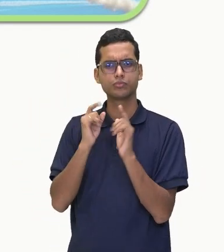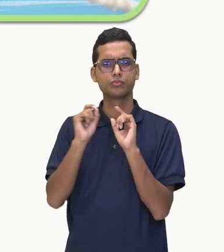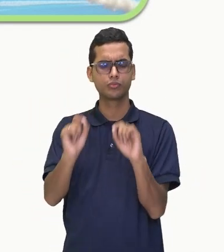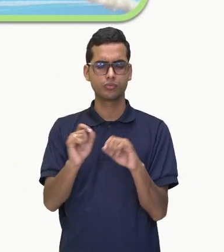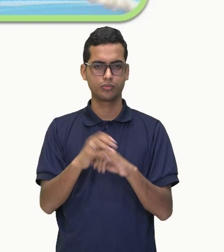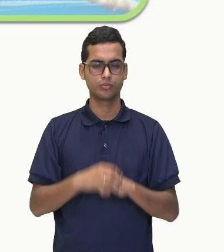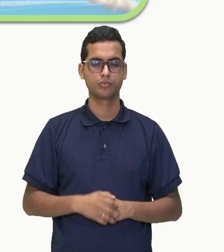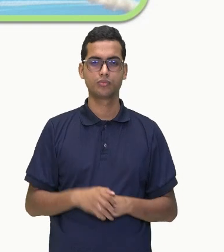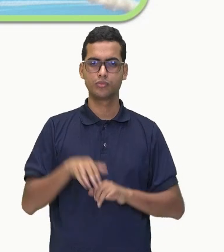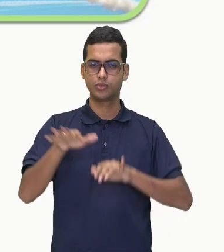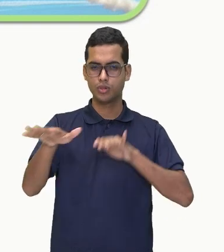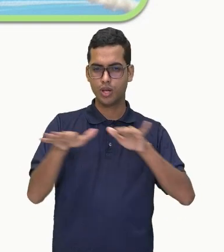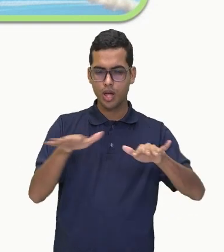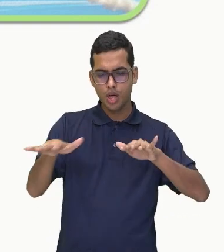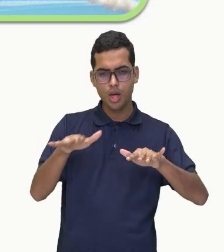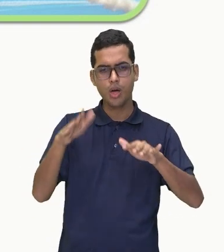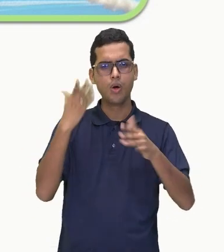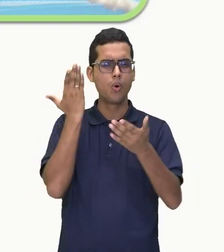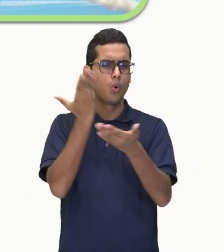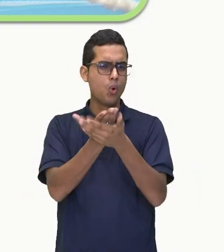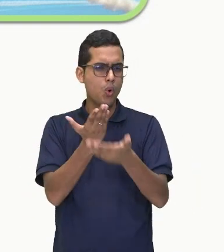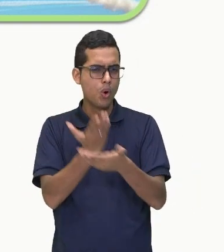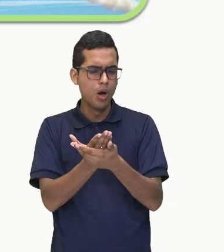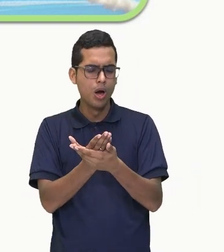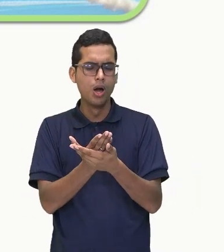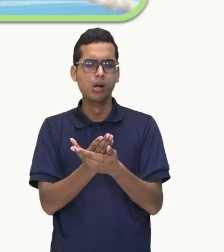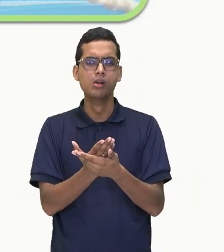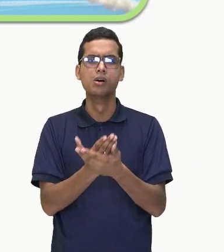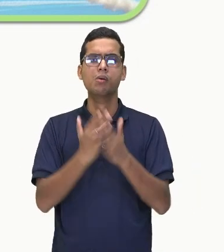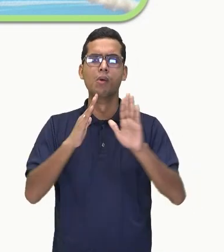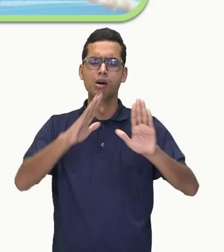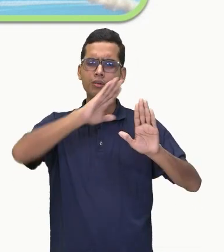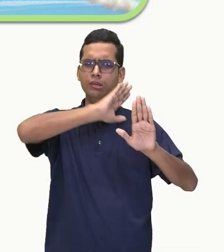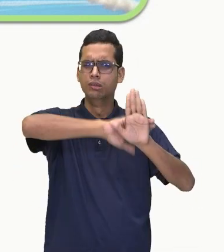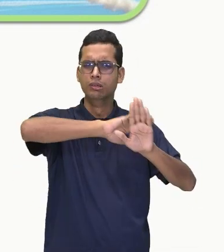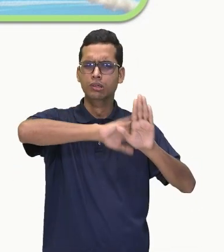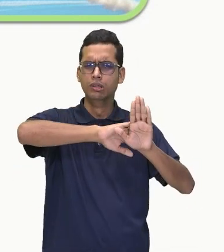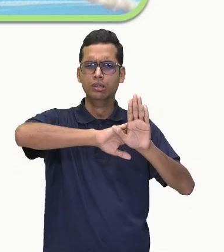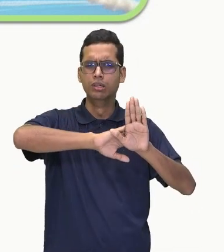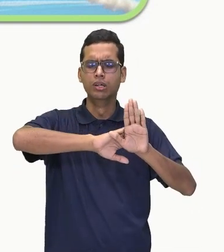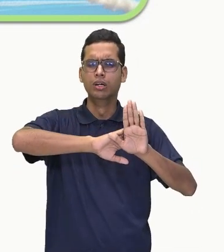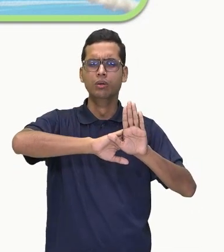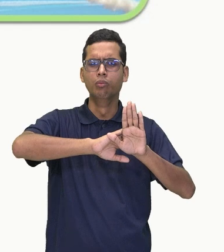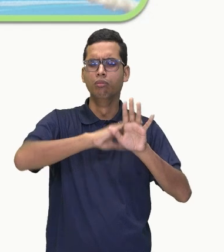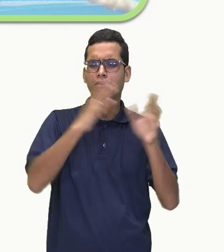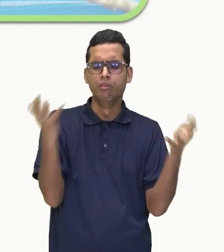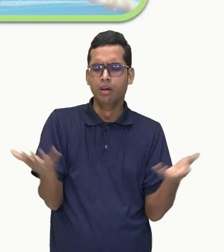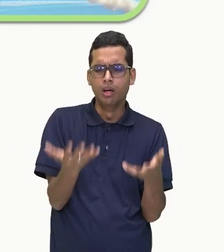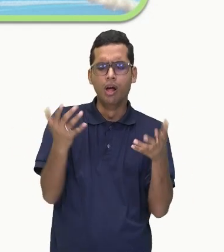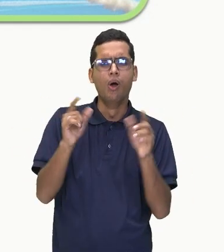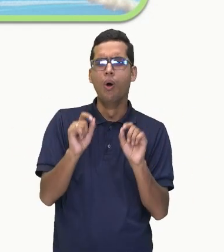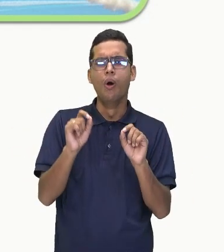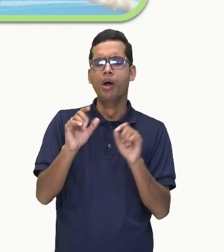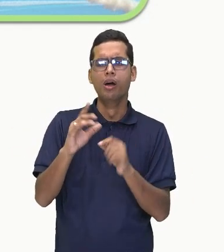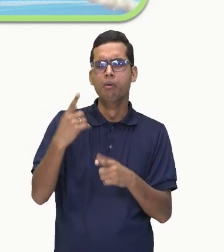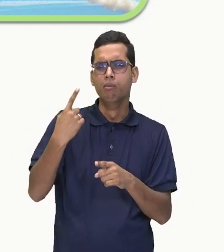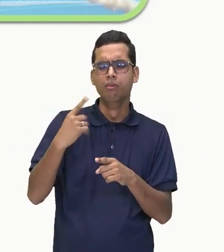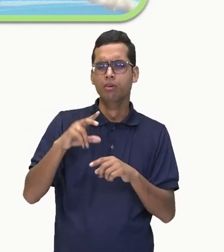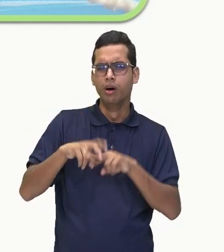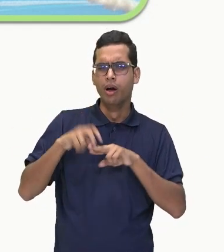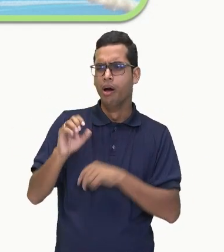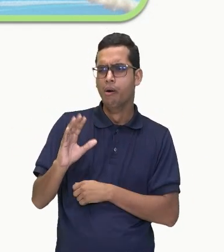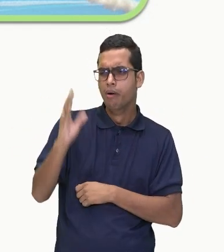estuda o movimento sem levar em consideração as suas causas. E quando você fala